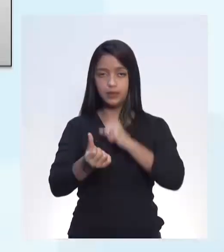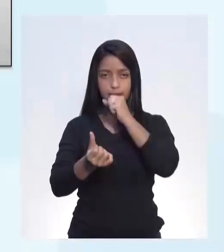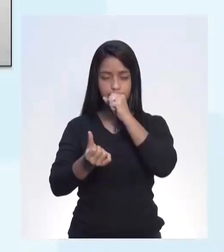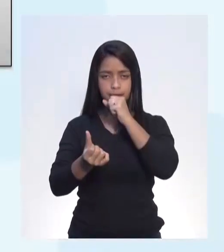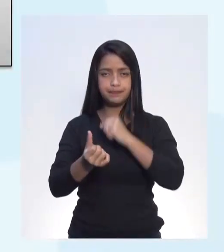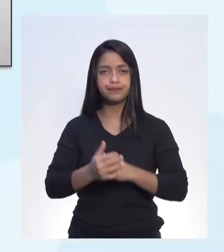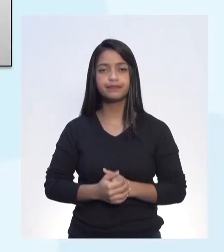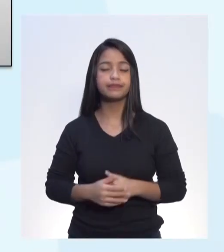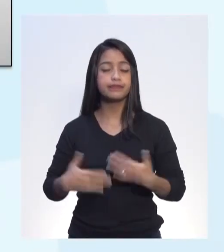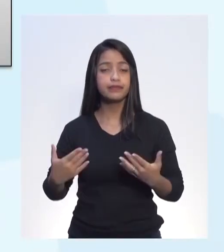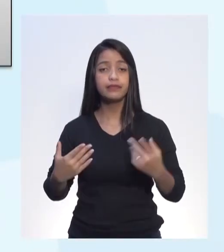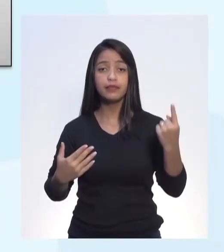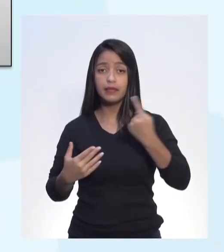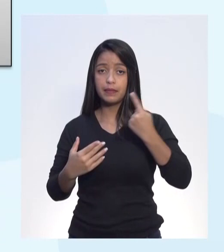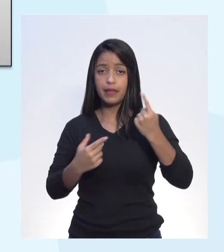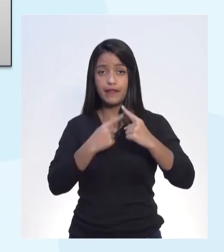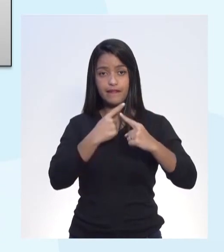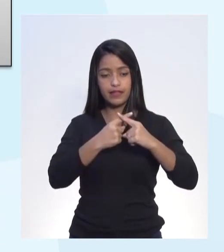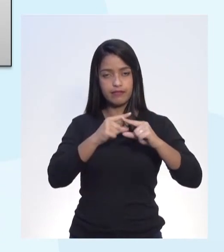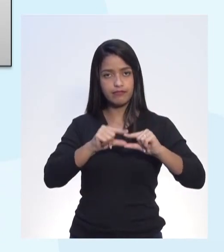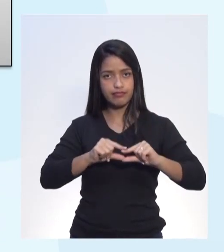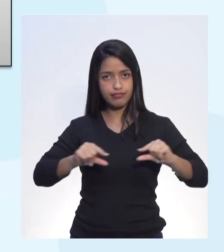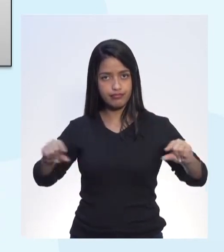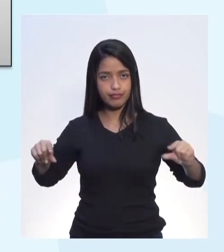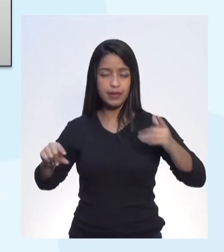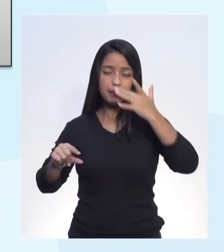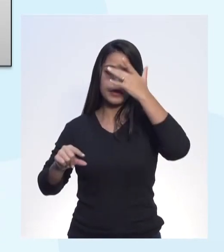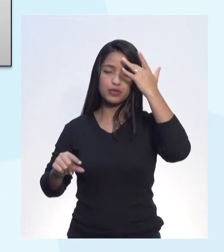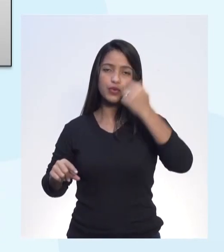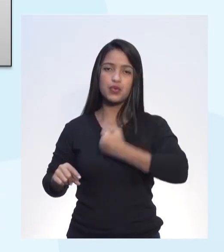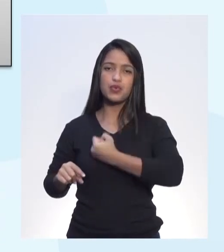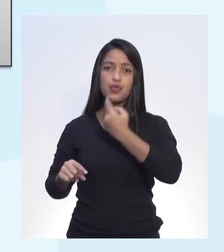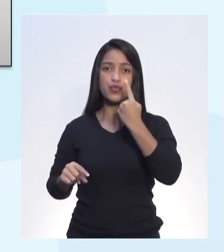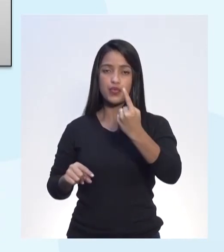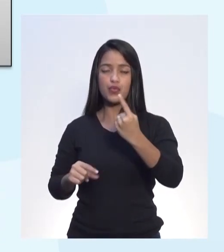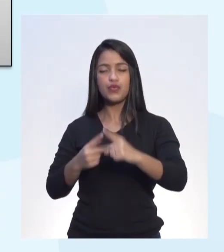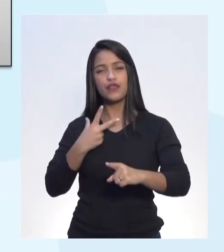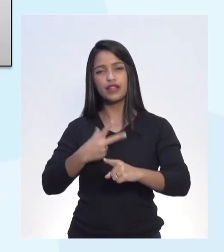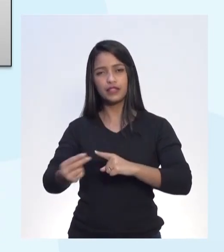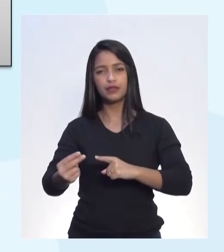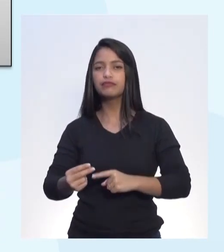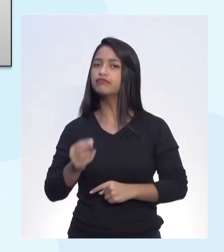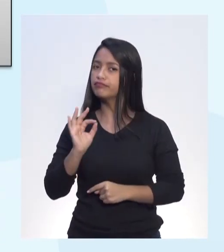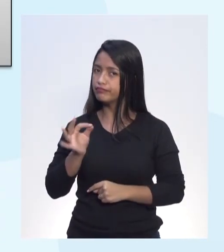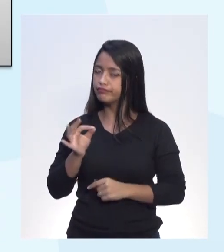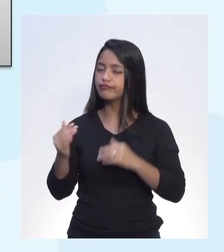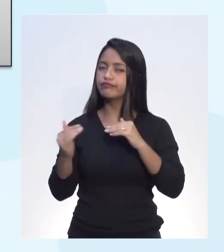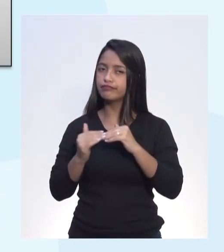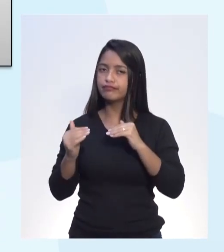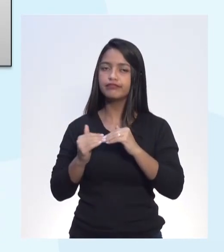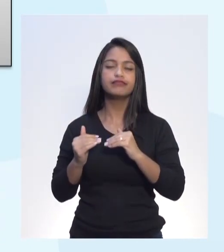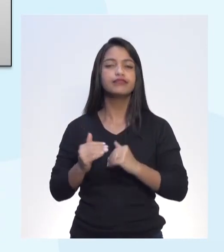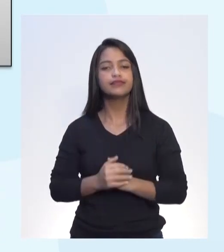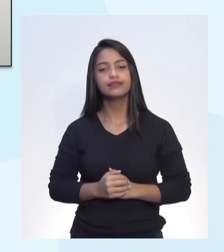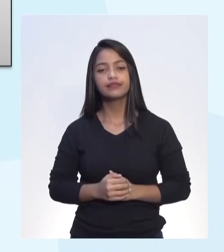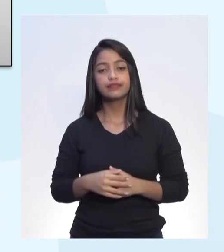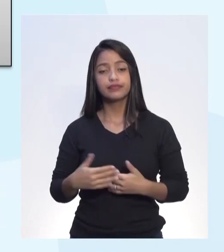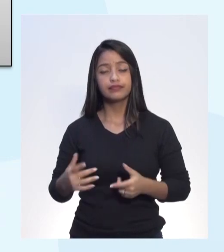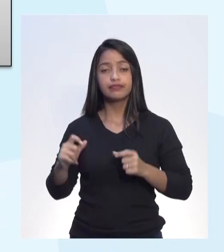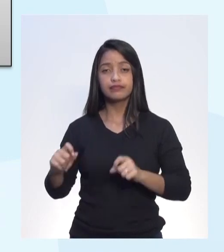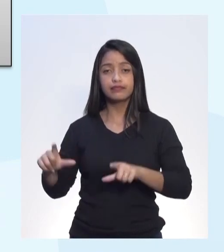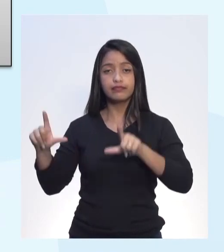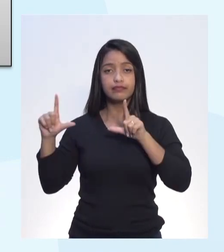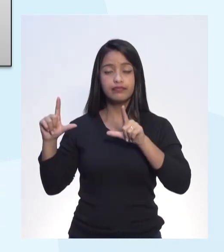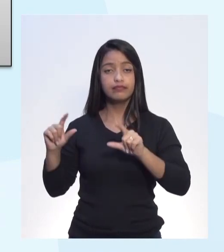ali para a primeira rodada, temos que o candidato 1 foi o vencedor, né, Jonas? Isso mesmo. Ok? E aí, na tela, aparece